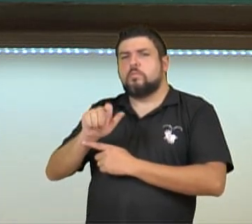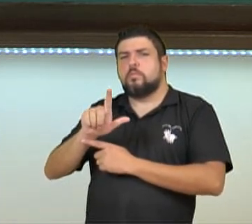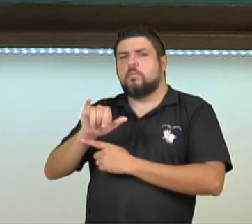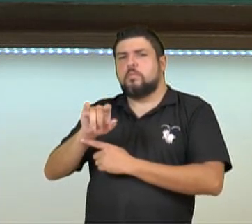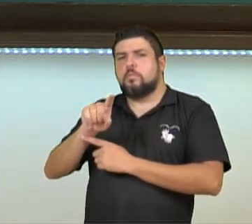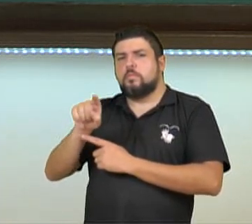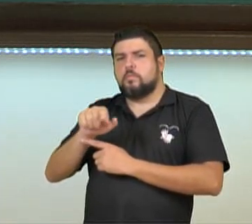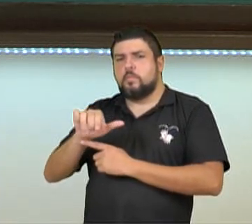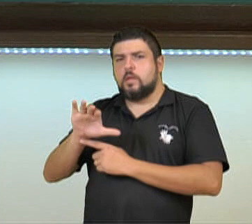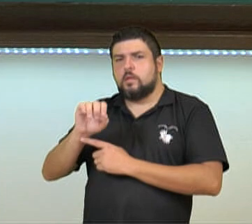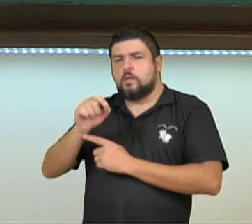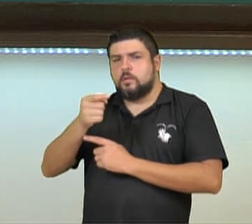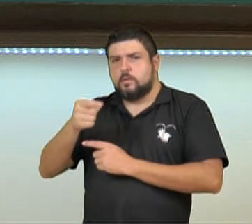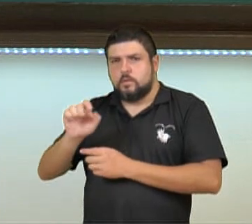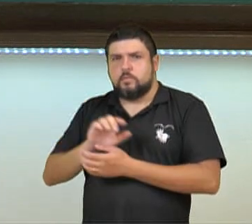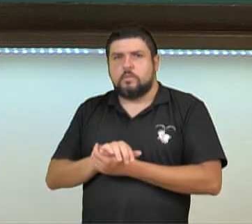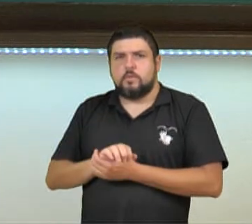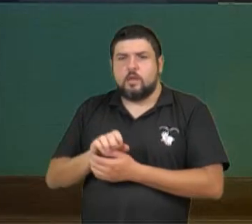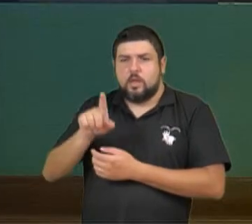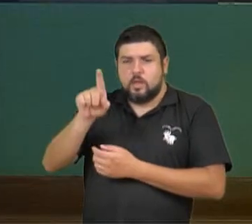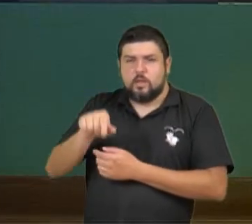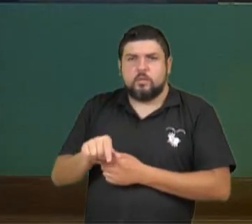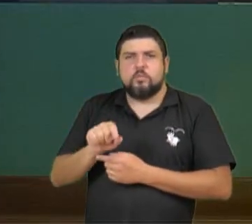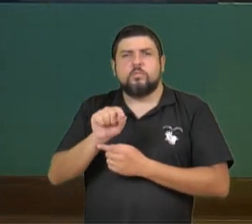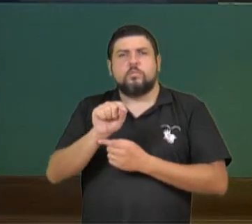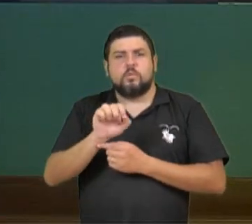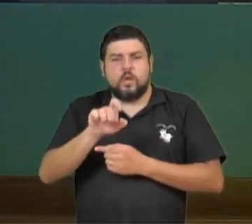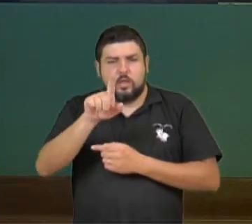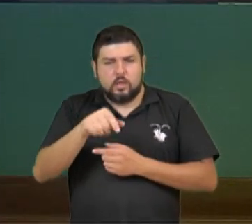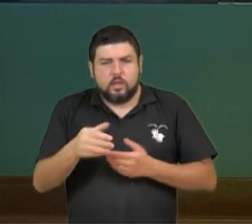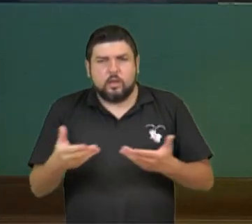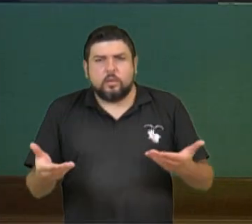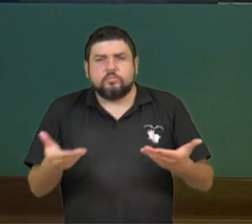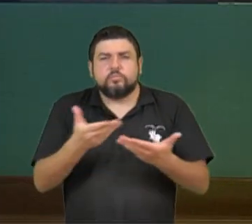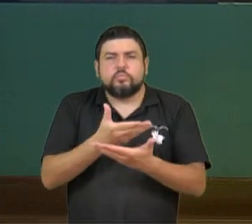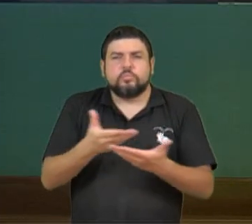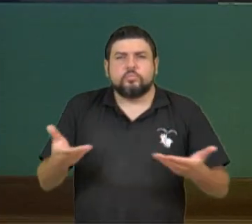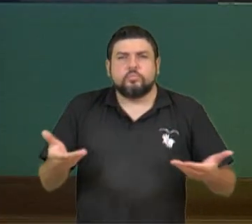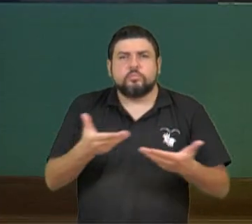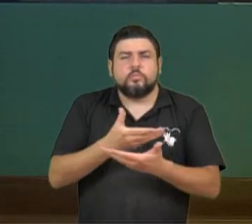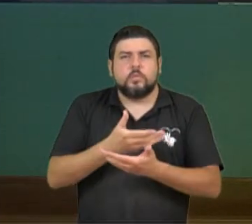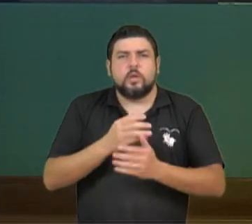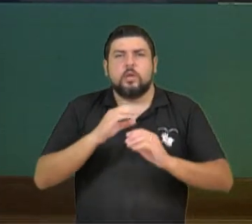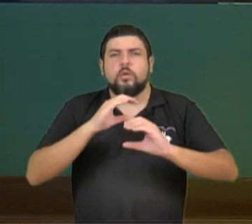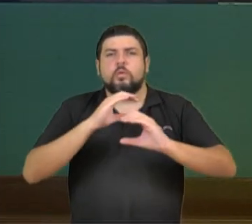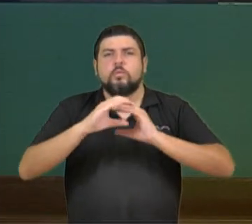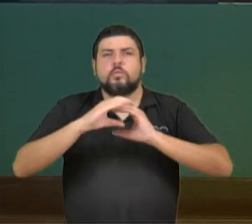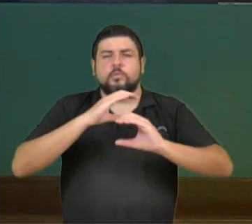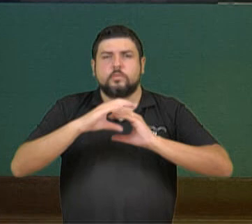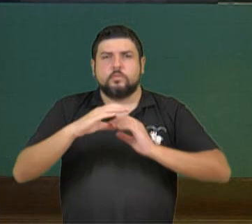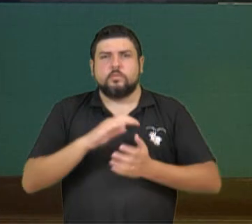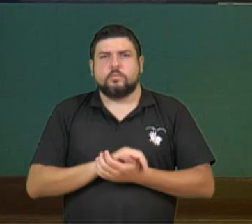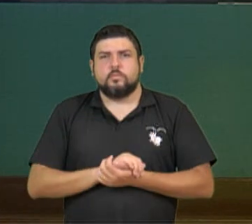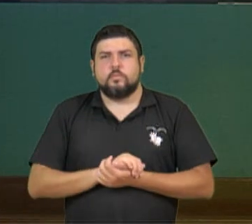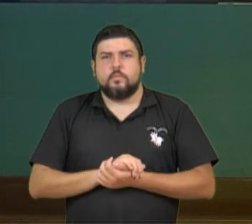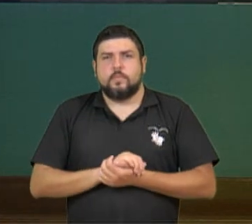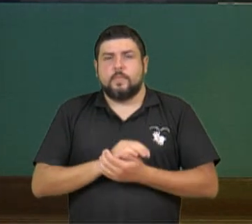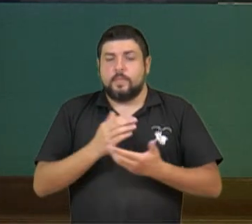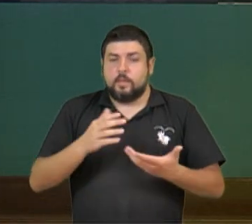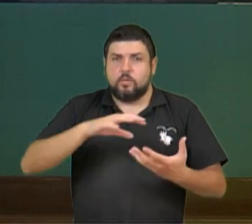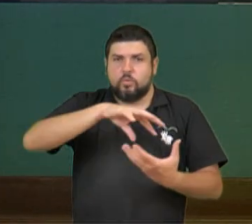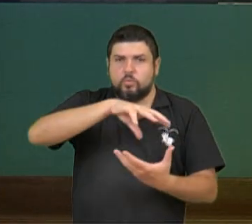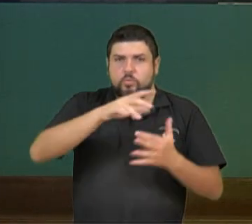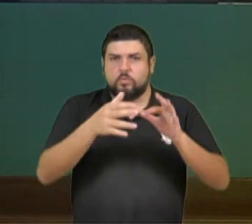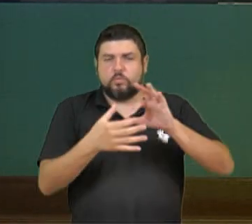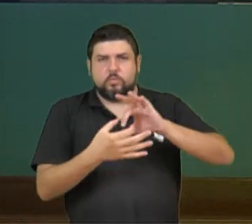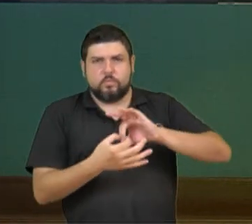globalização, ela remete numa situação de integração, comunicação. Então, quando falamos em globalização, temos